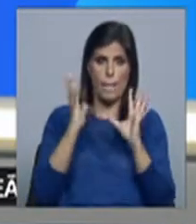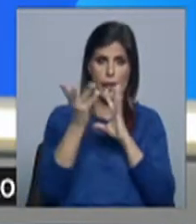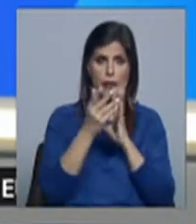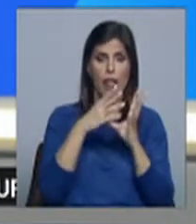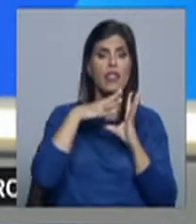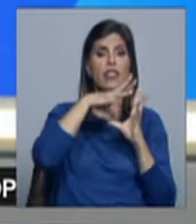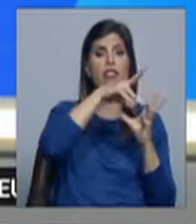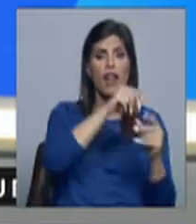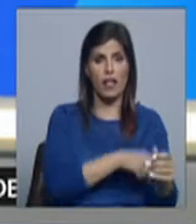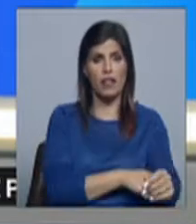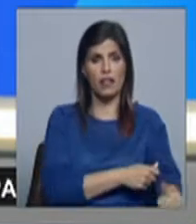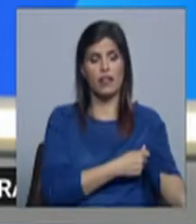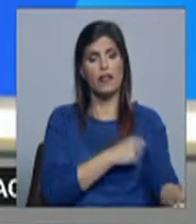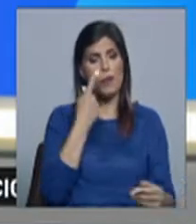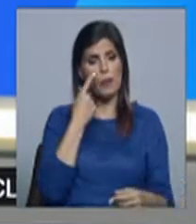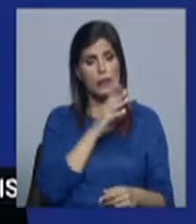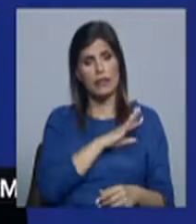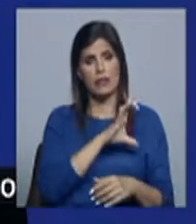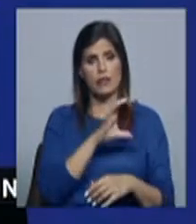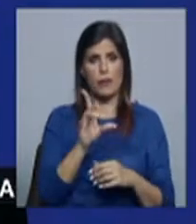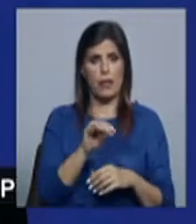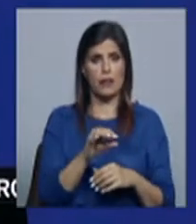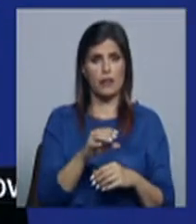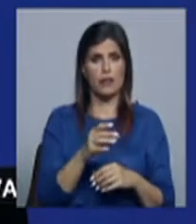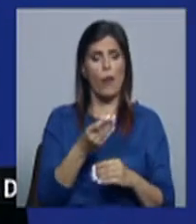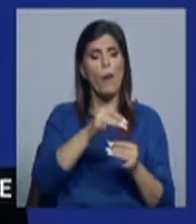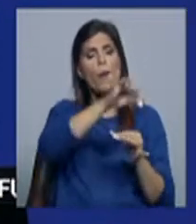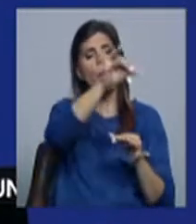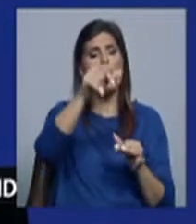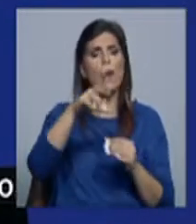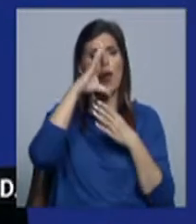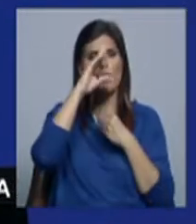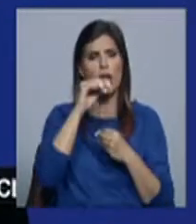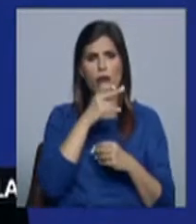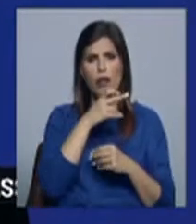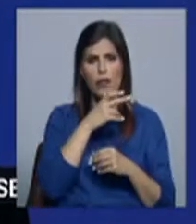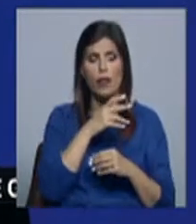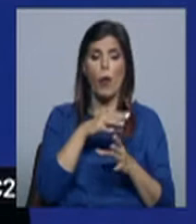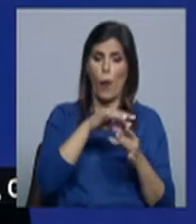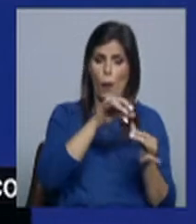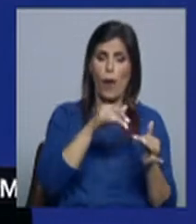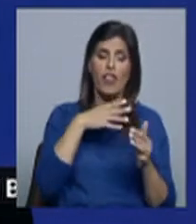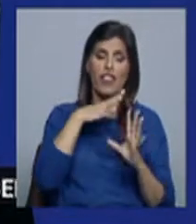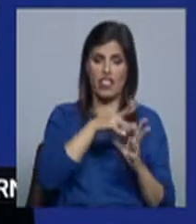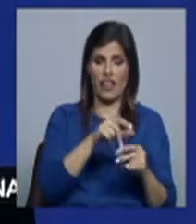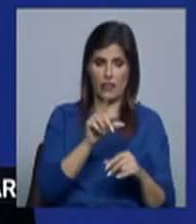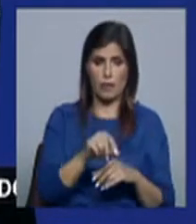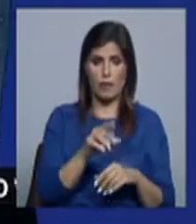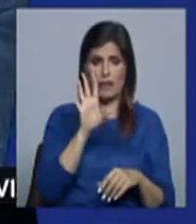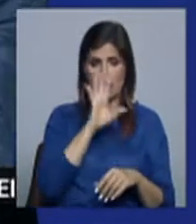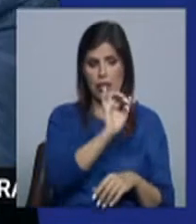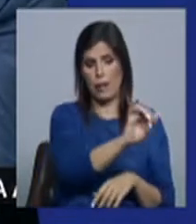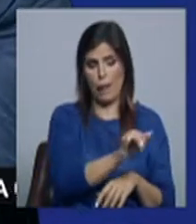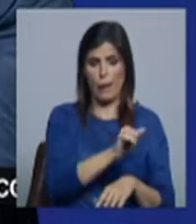mais experiências científicas. O polo lunar é uma coisa absolutamente terrível. Bem, o pó terrestre também, quando nós temos que limpar lá em casa.